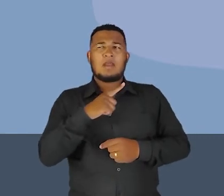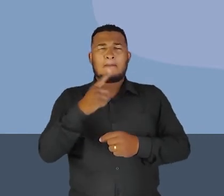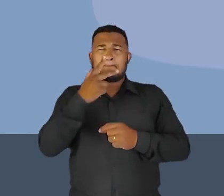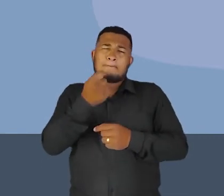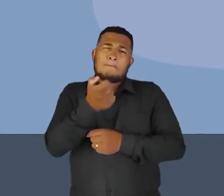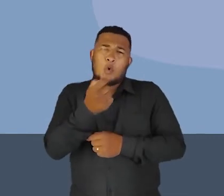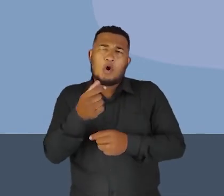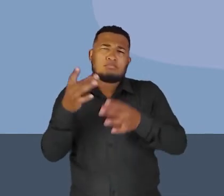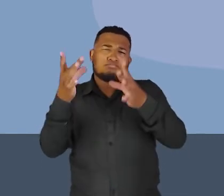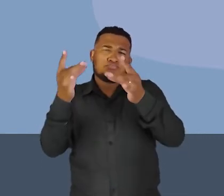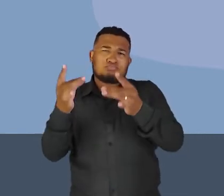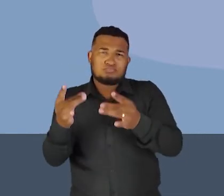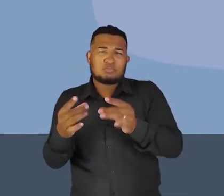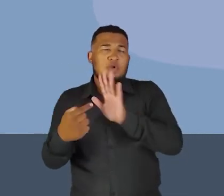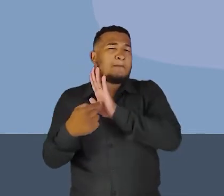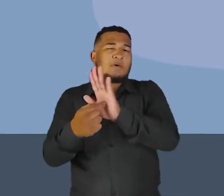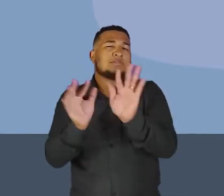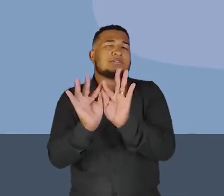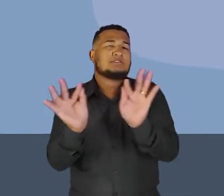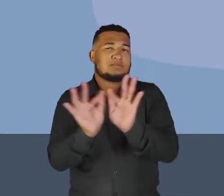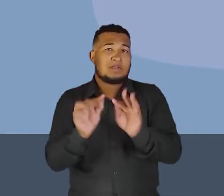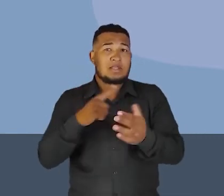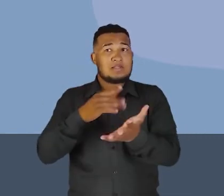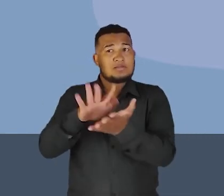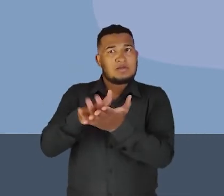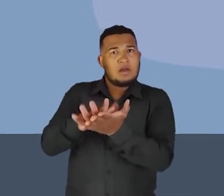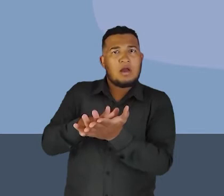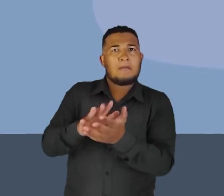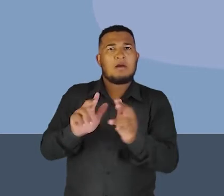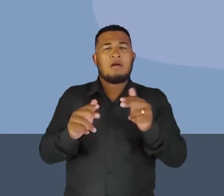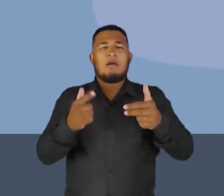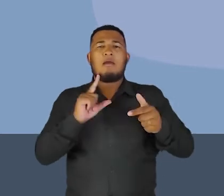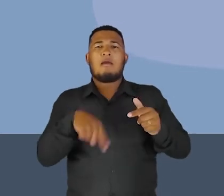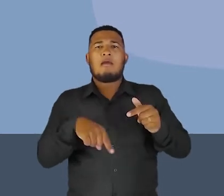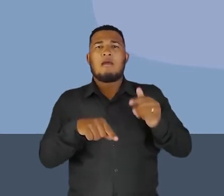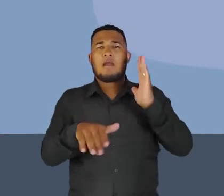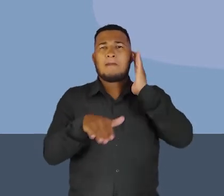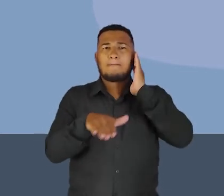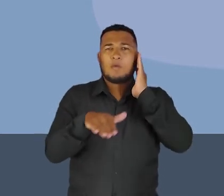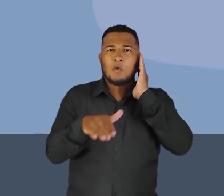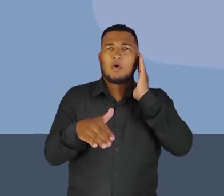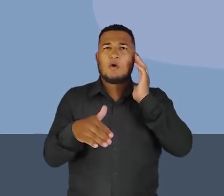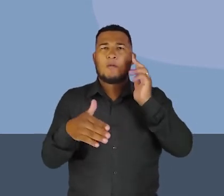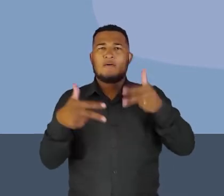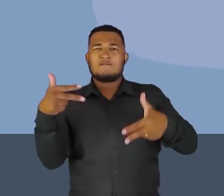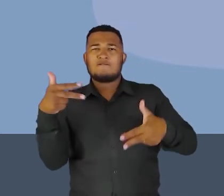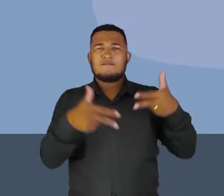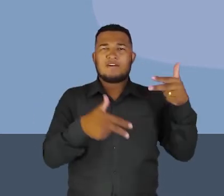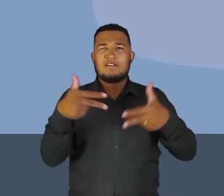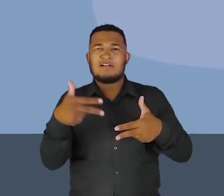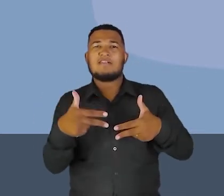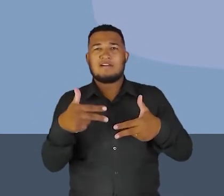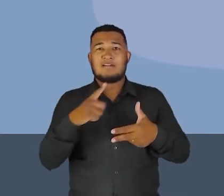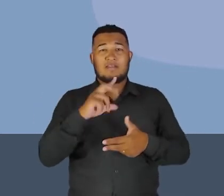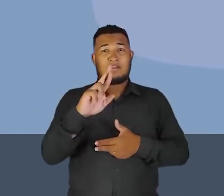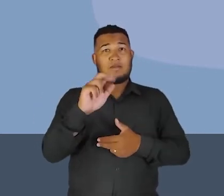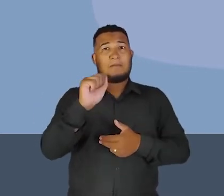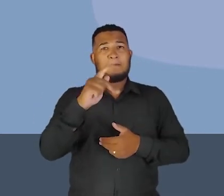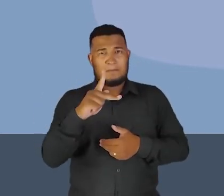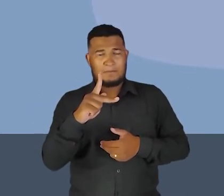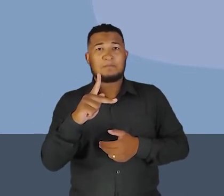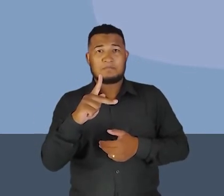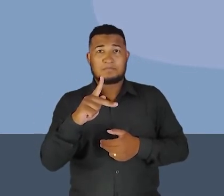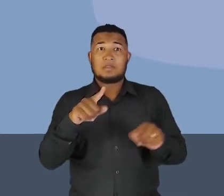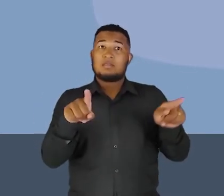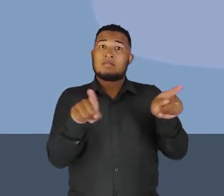parcela, uma amostra aqui. Então, a gente tem samba, pagode, hip hop, né, a gente tem funk, a gente tem rap, tá? E por falar